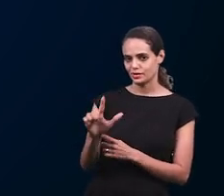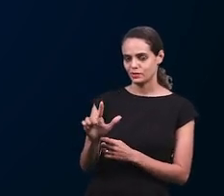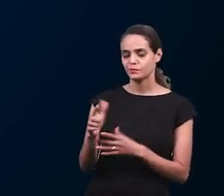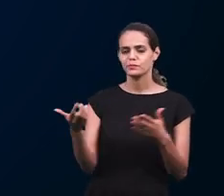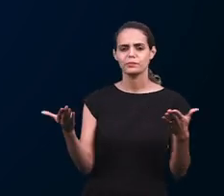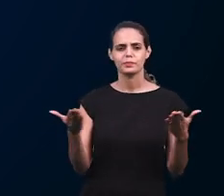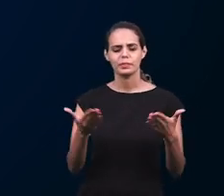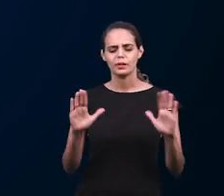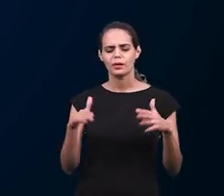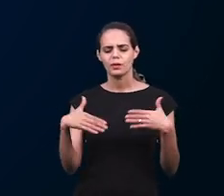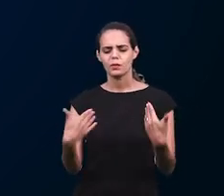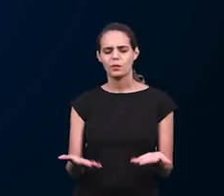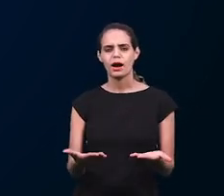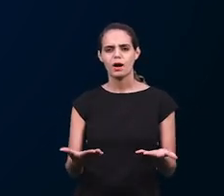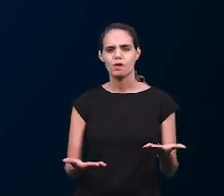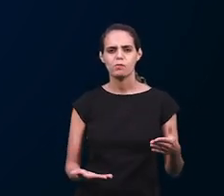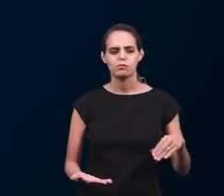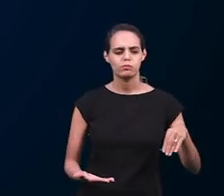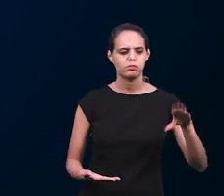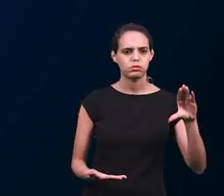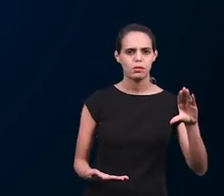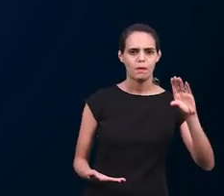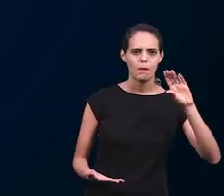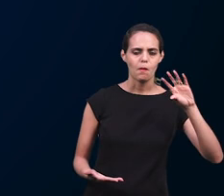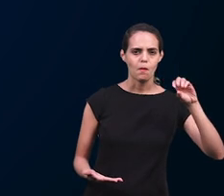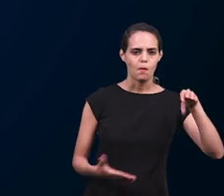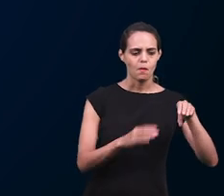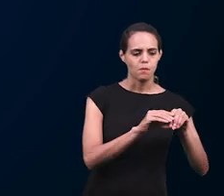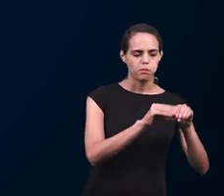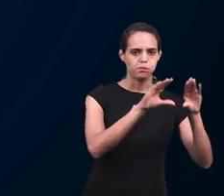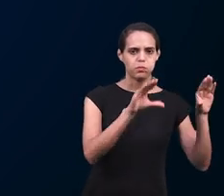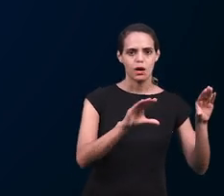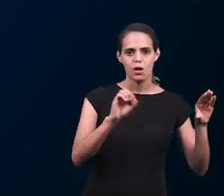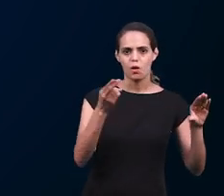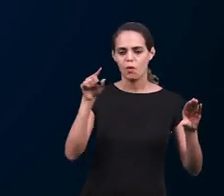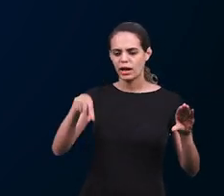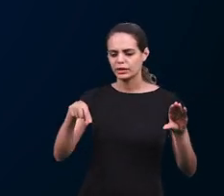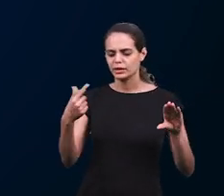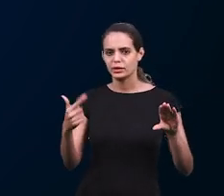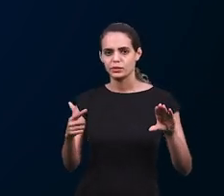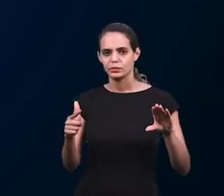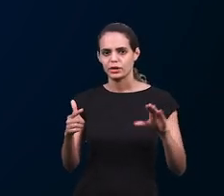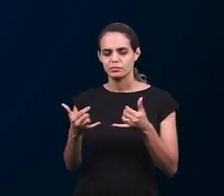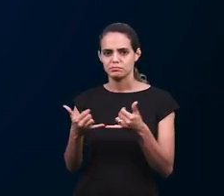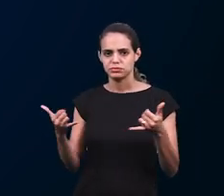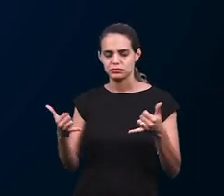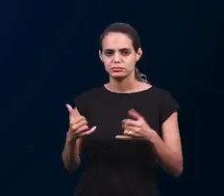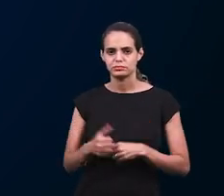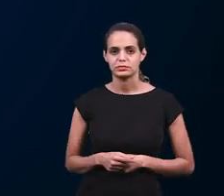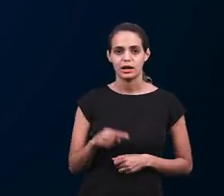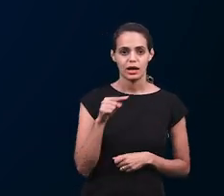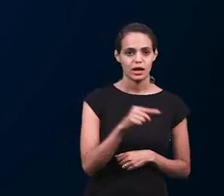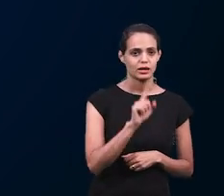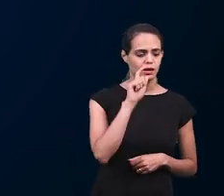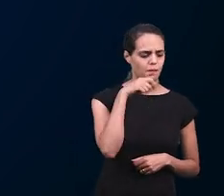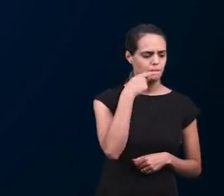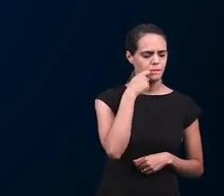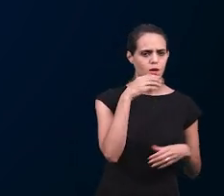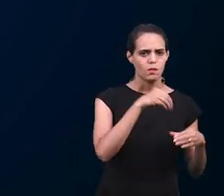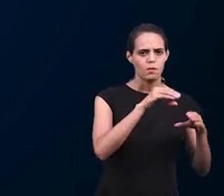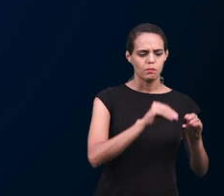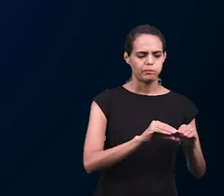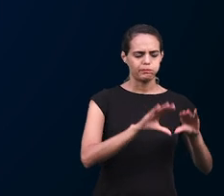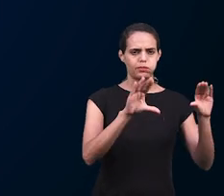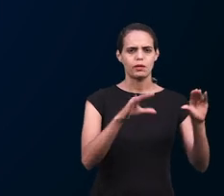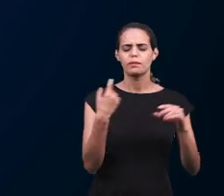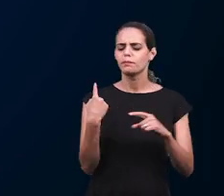Qual é maior, o pão com fermento ou o pão sem fermento? O pão com fermento.